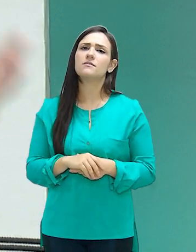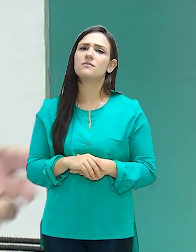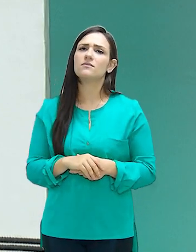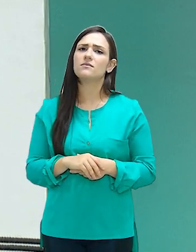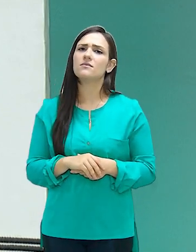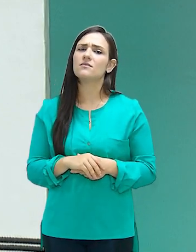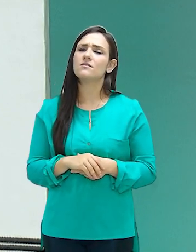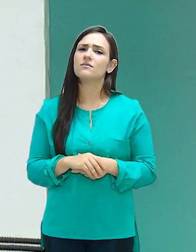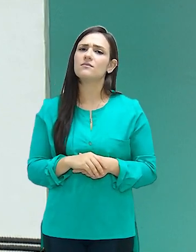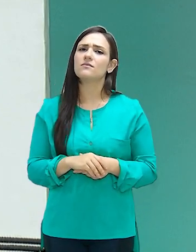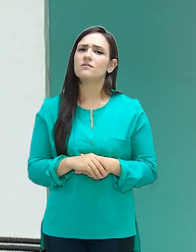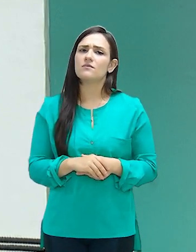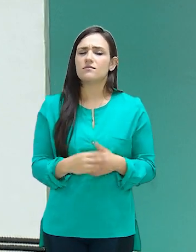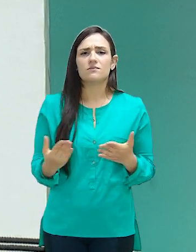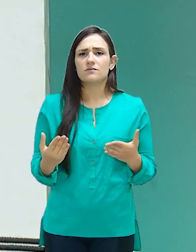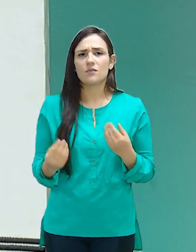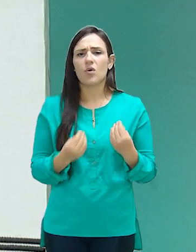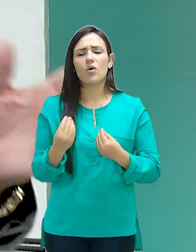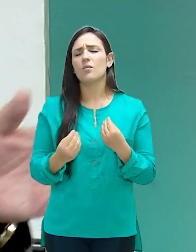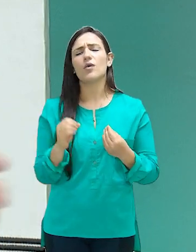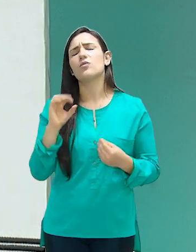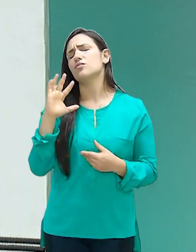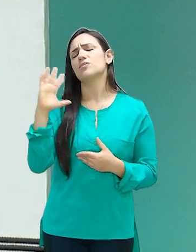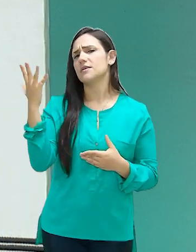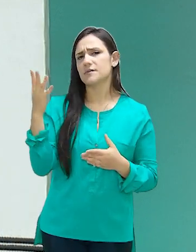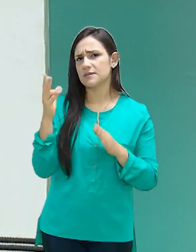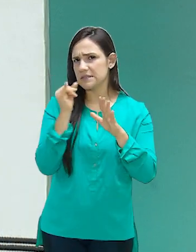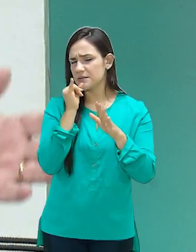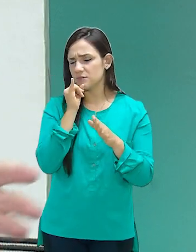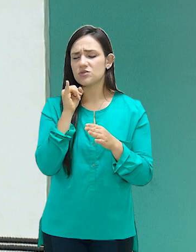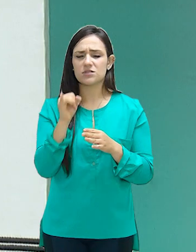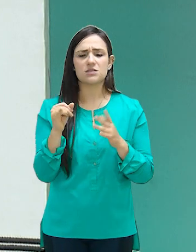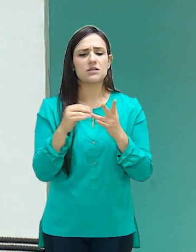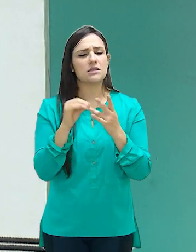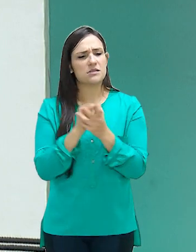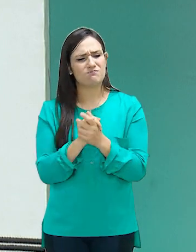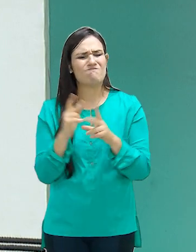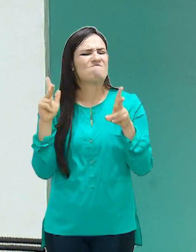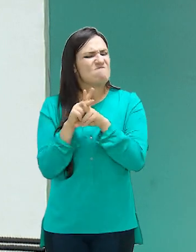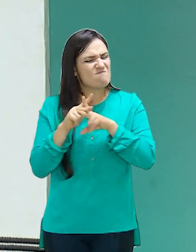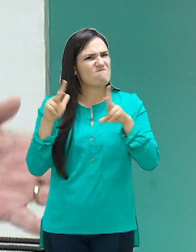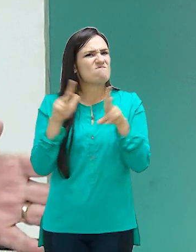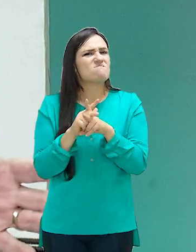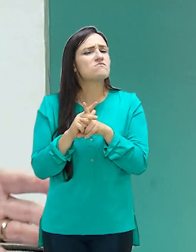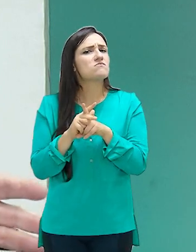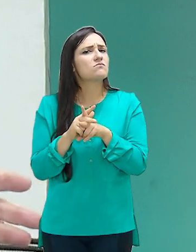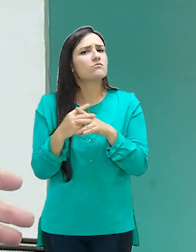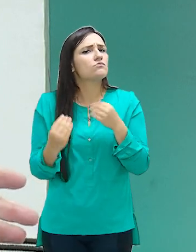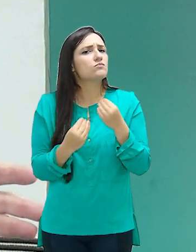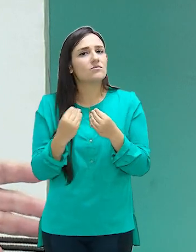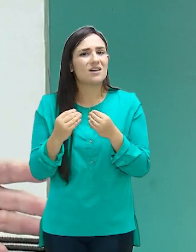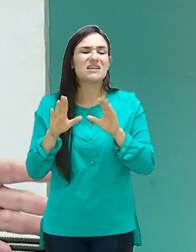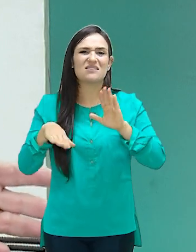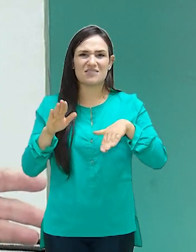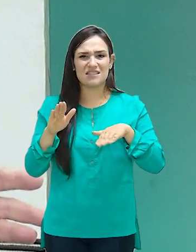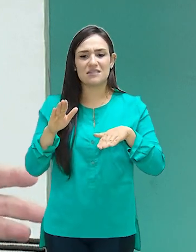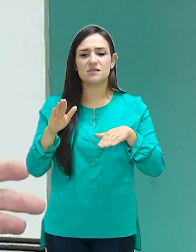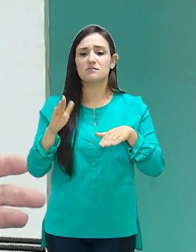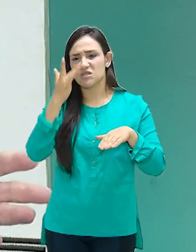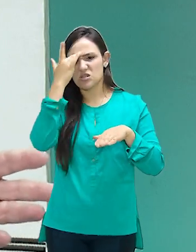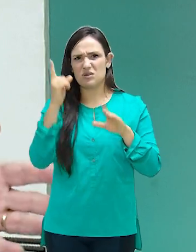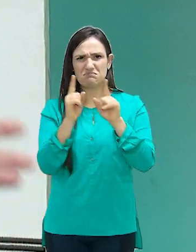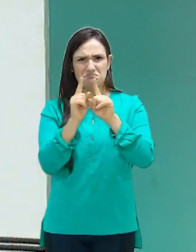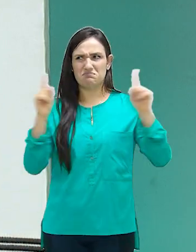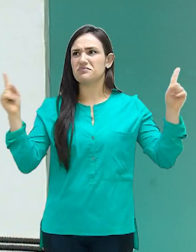casal fica em briga conjugal, existe a separação, às vezes, de